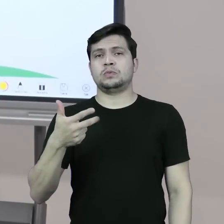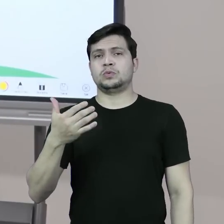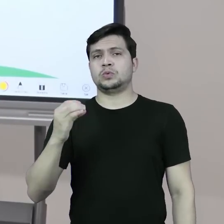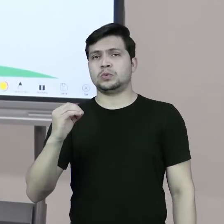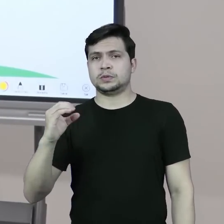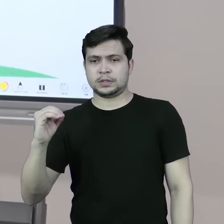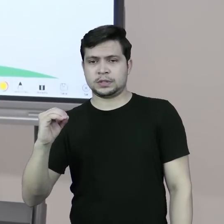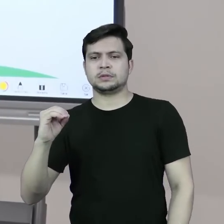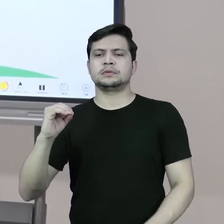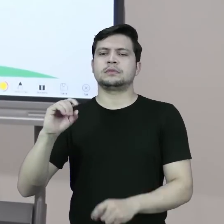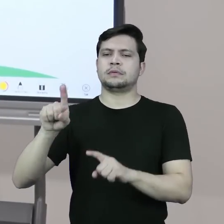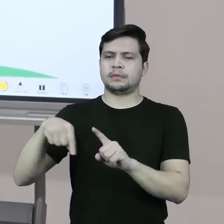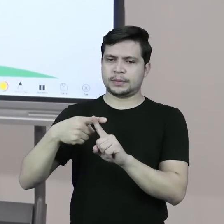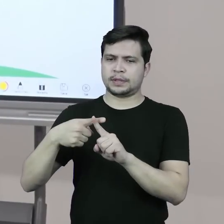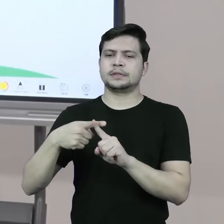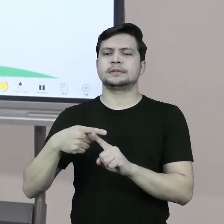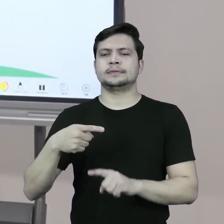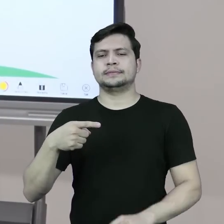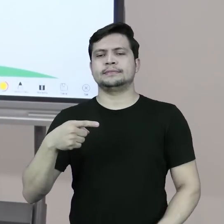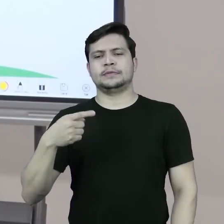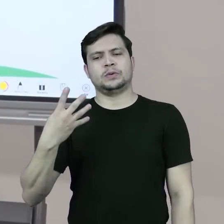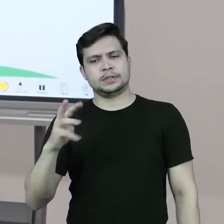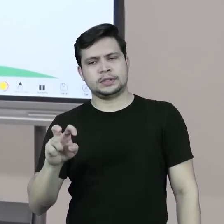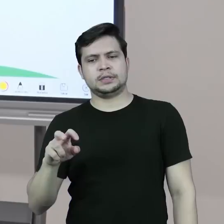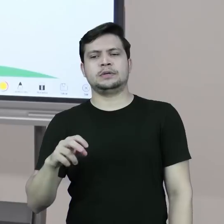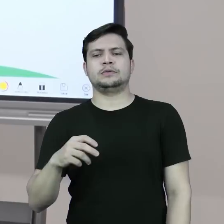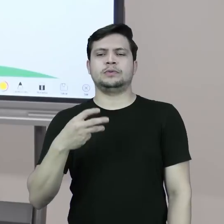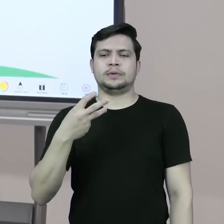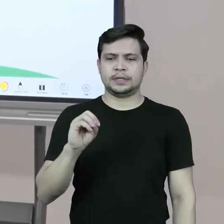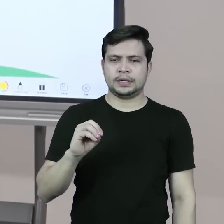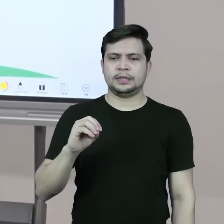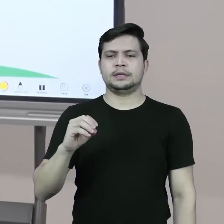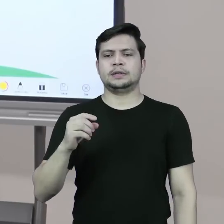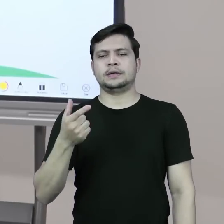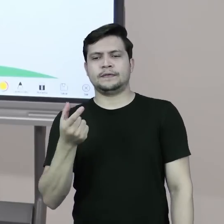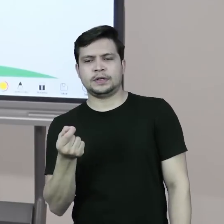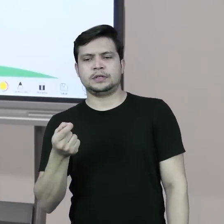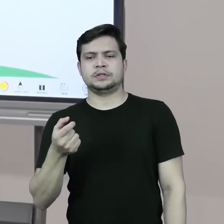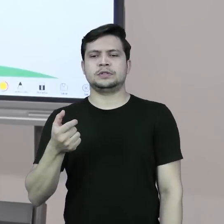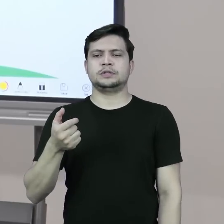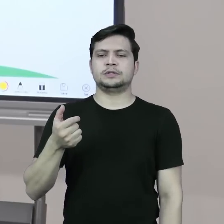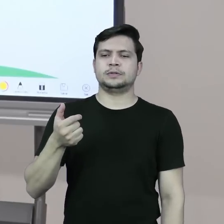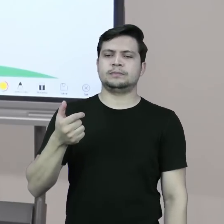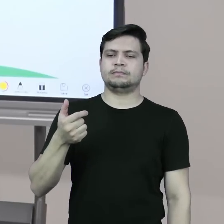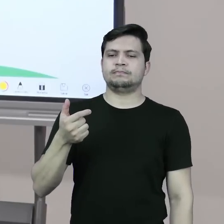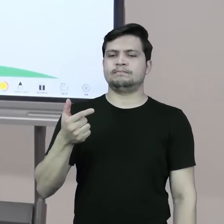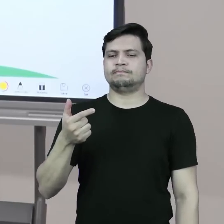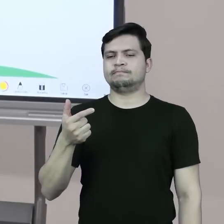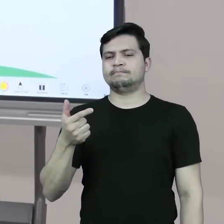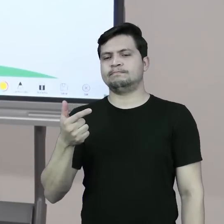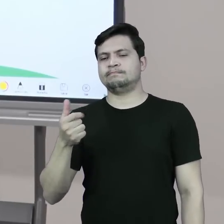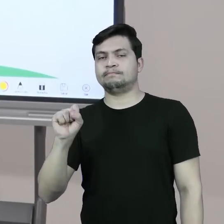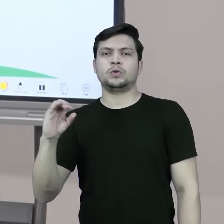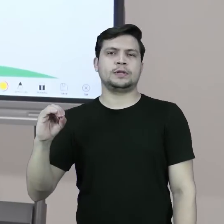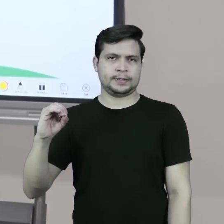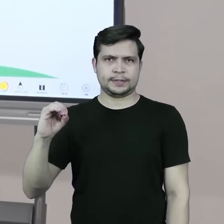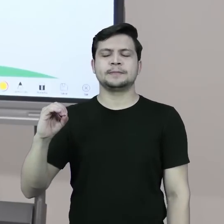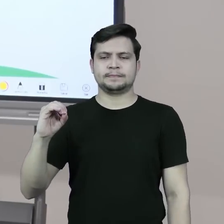passando, 25 também e 20 também, que vai dar 80. Ou